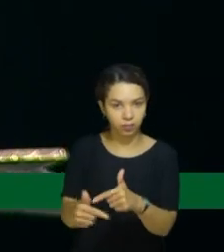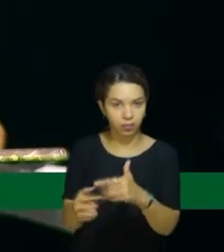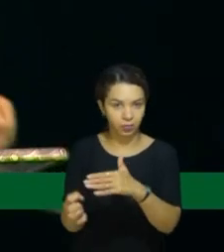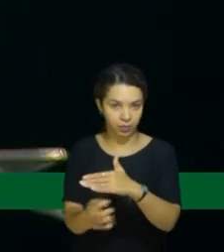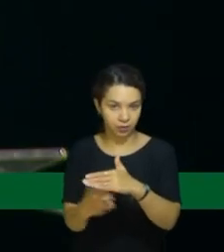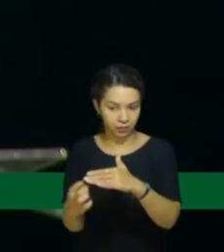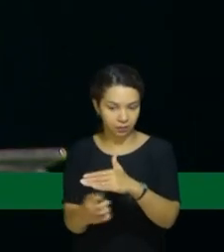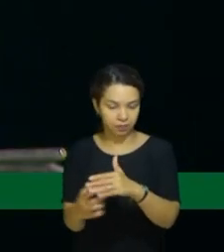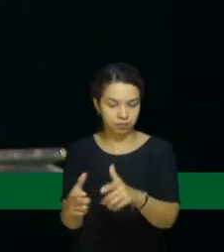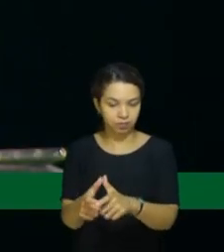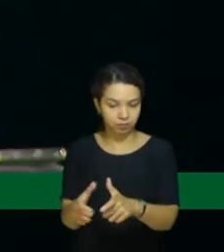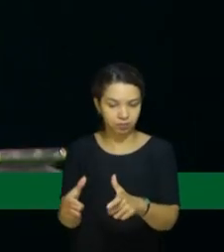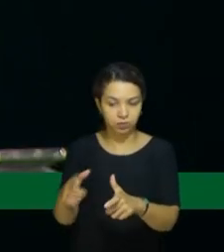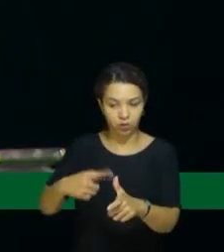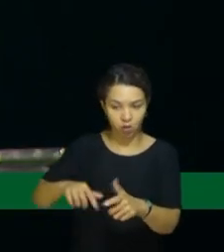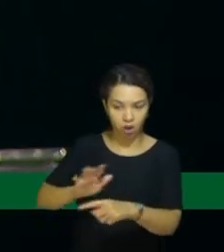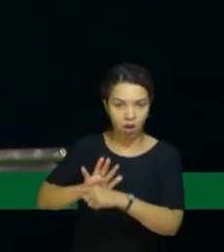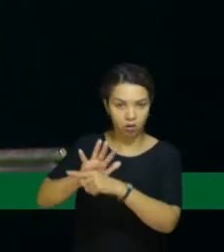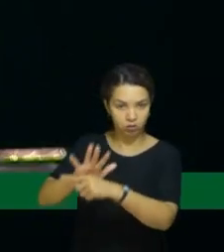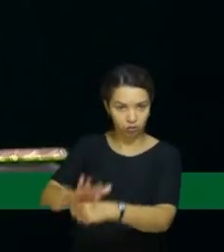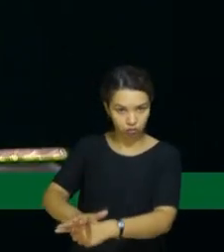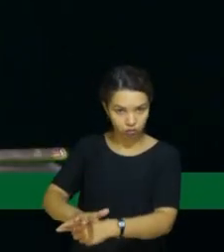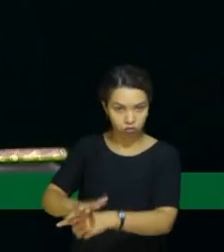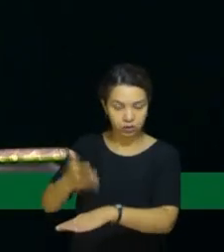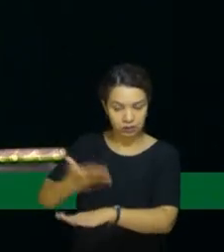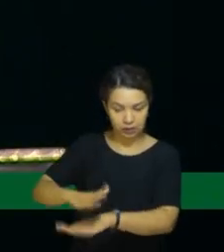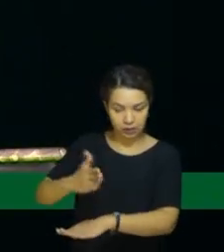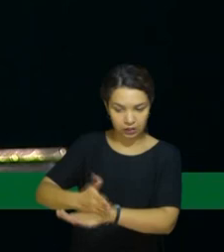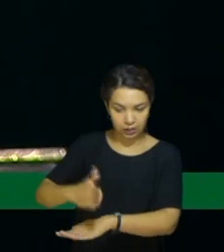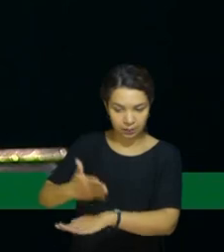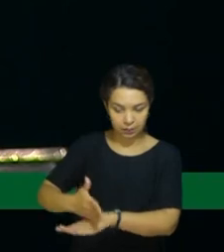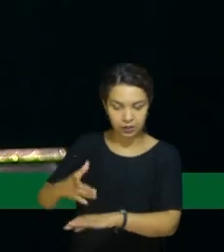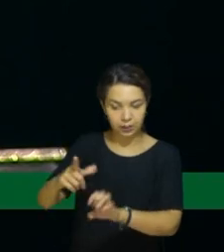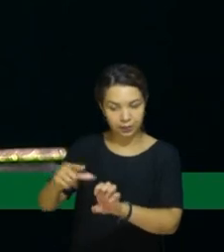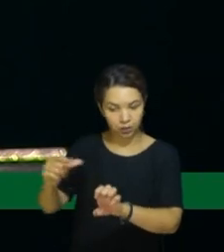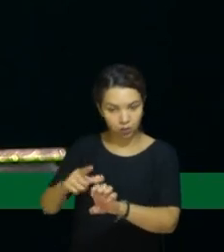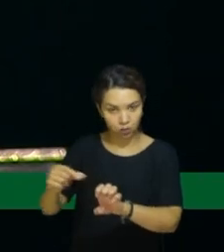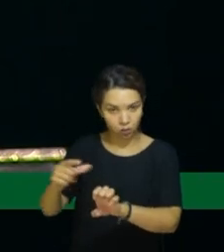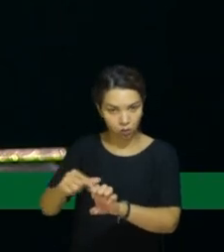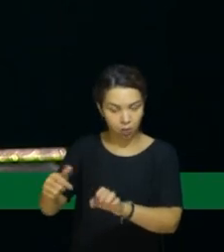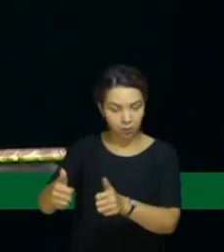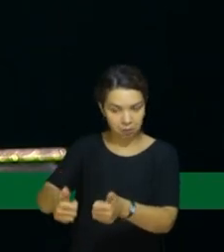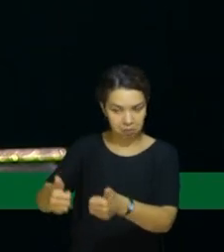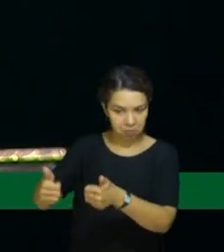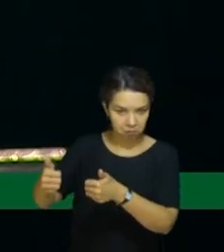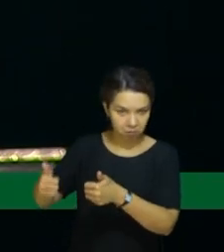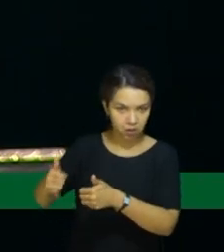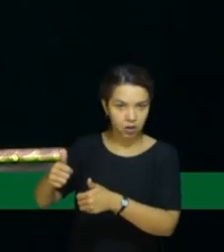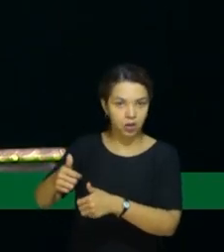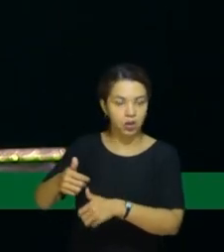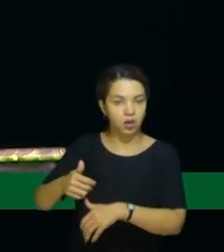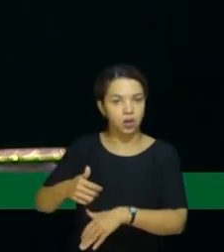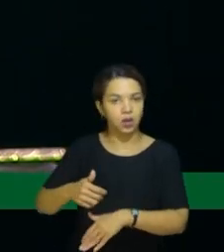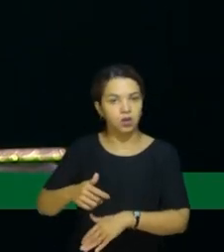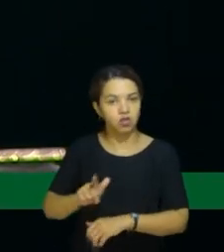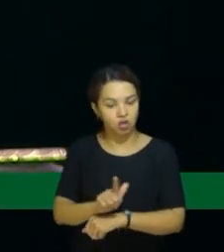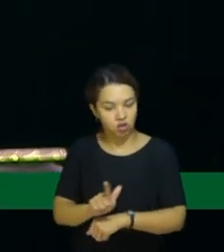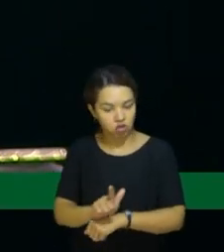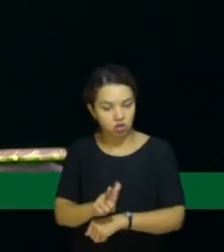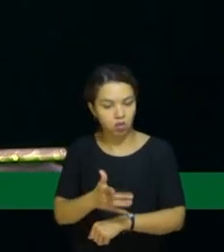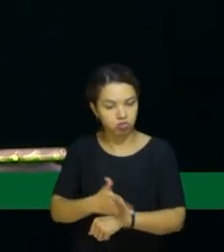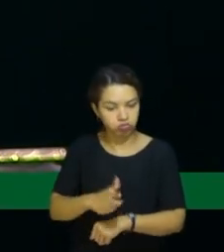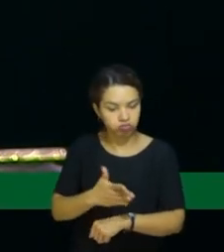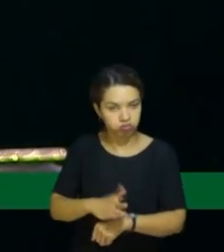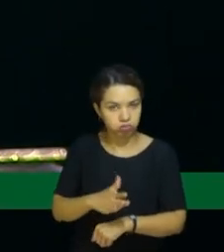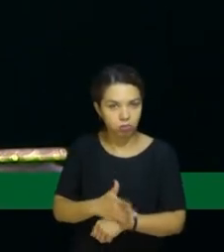empreendedores com as nossas ações de treinamento de aperfeiçoamento de gestão nós nos organizamos